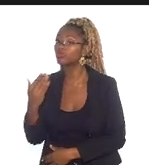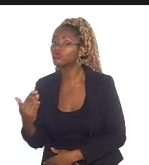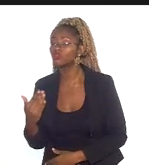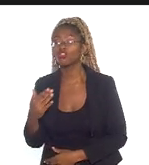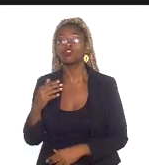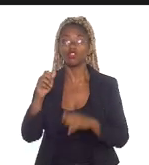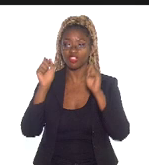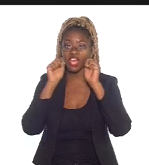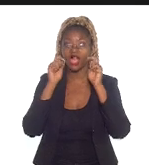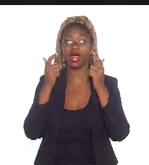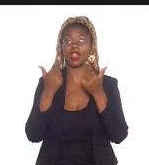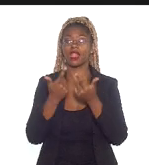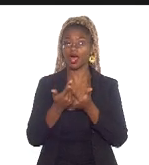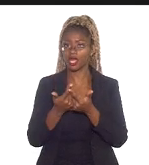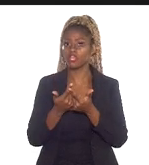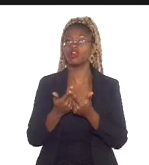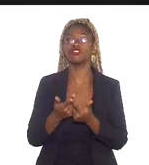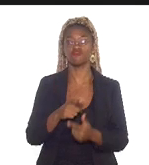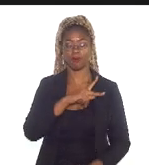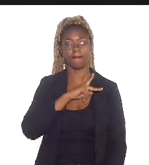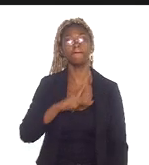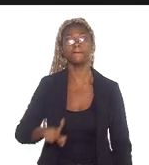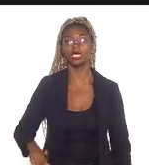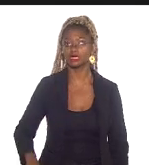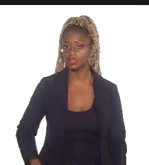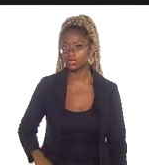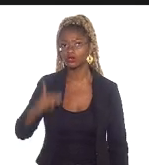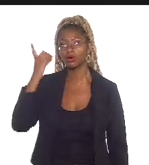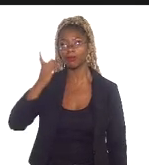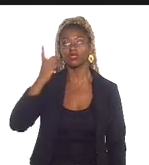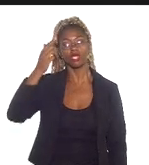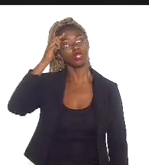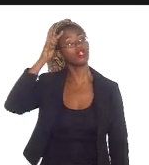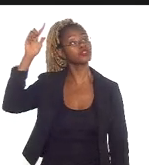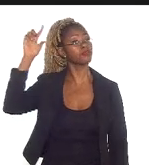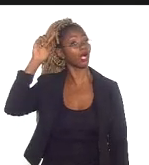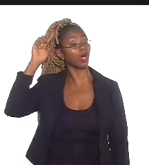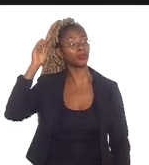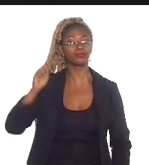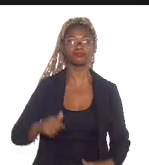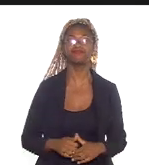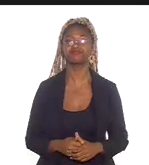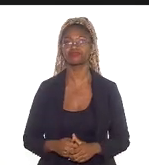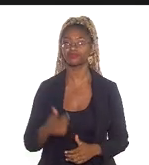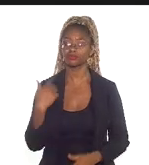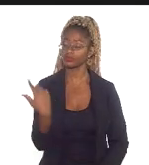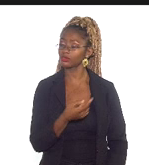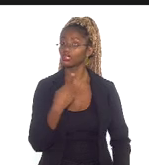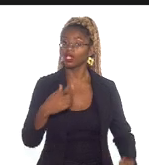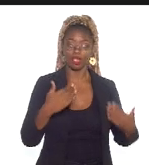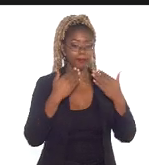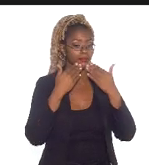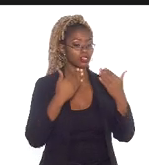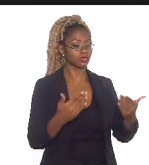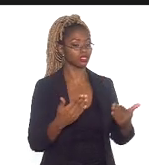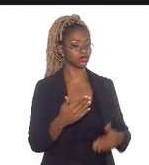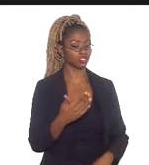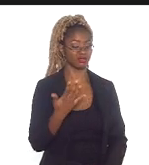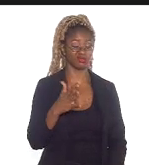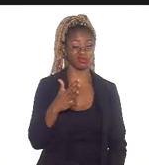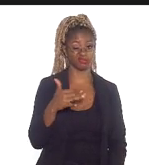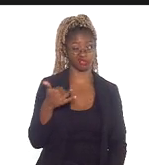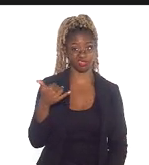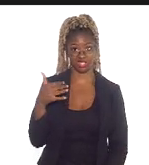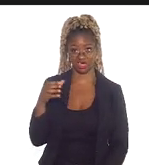da Assembleia Legislativa, do presidente deputado Luiz Paulo, a gente está apresentando na última década